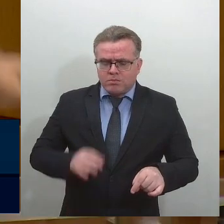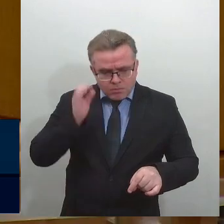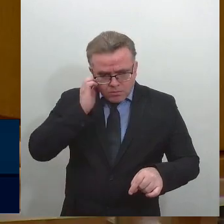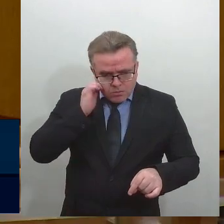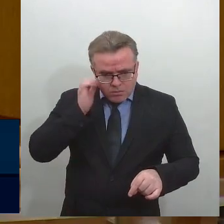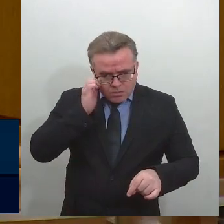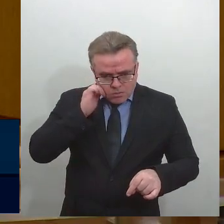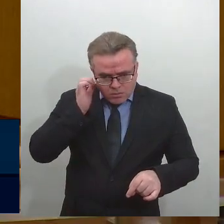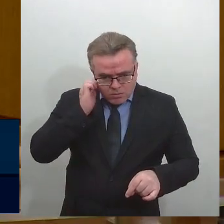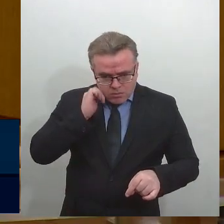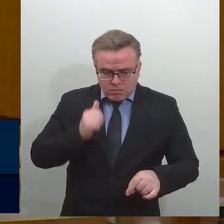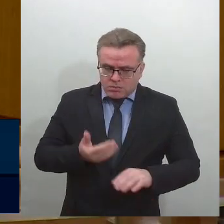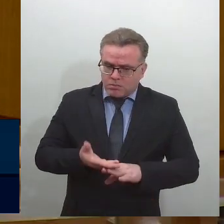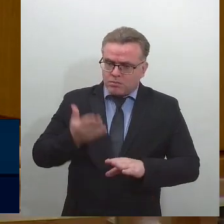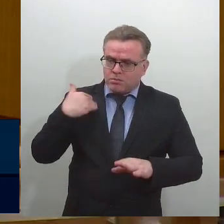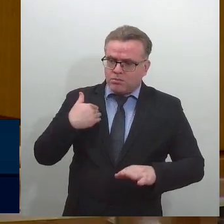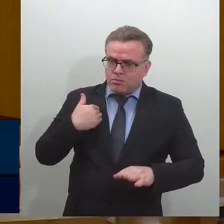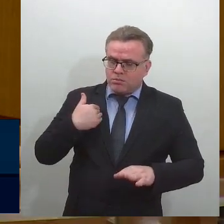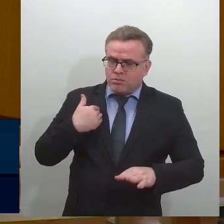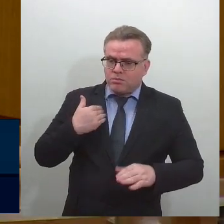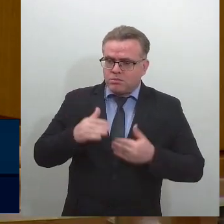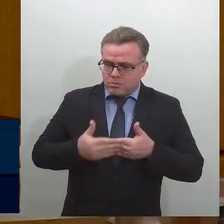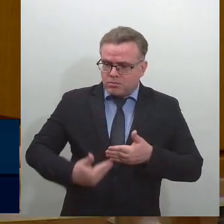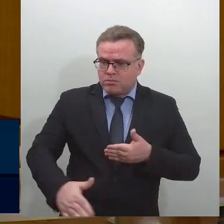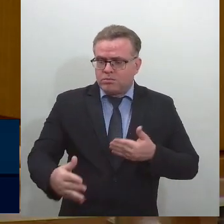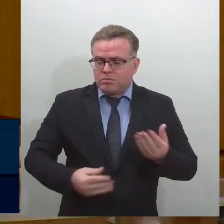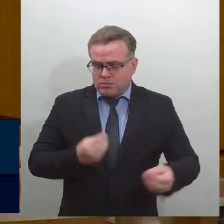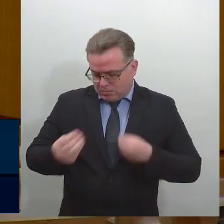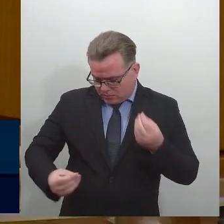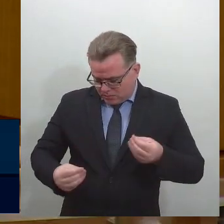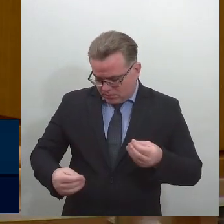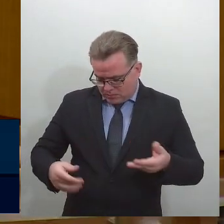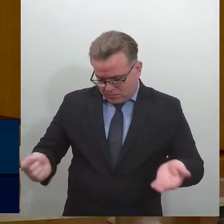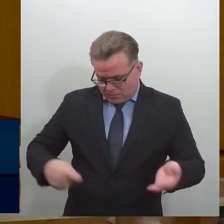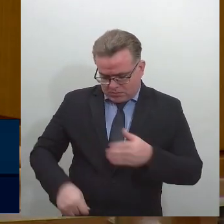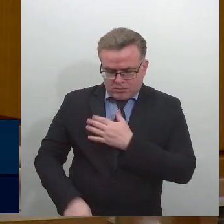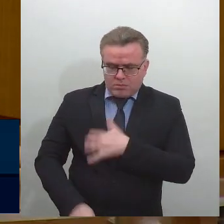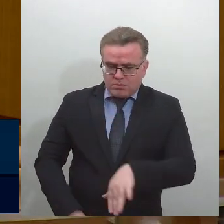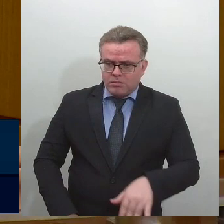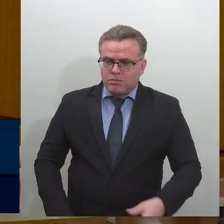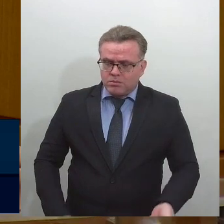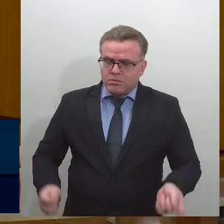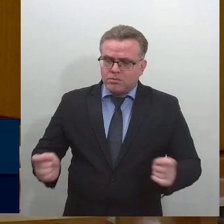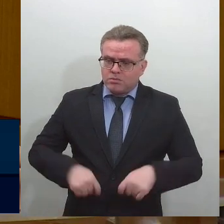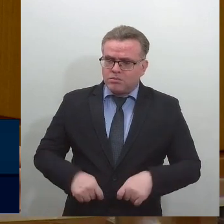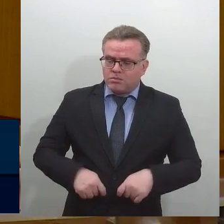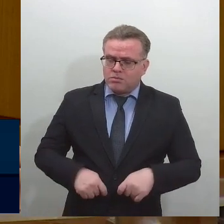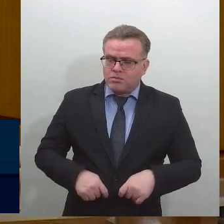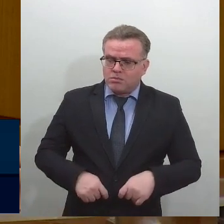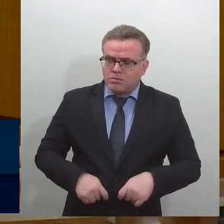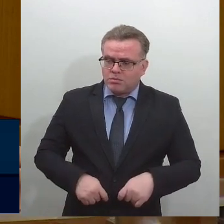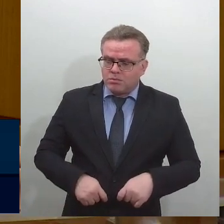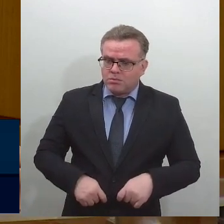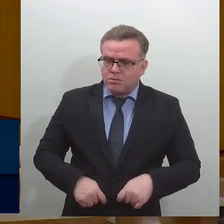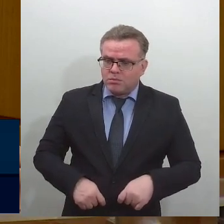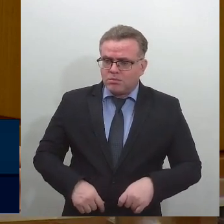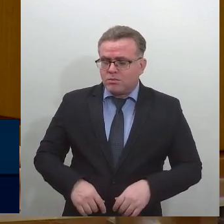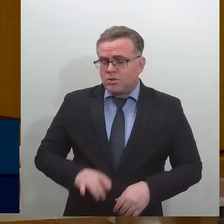depois, para que, Netinho, as palavras